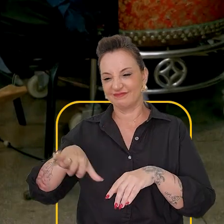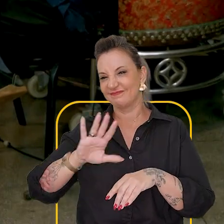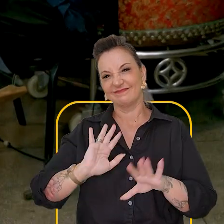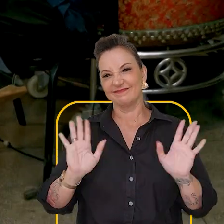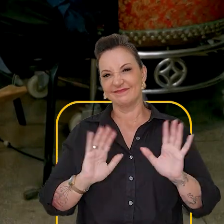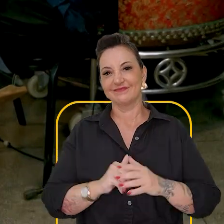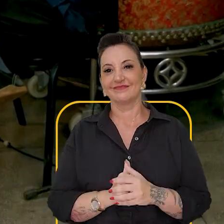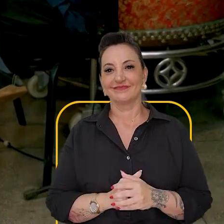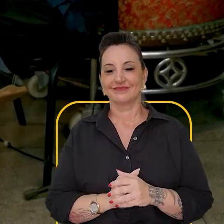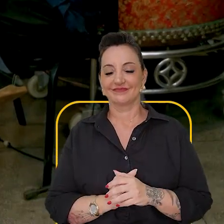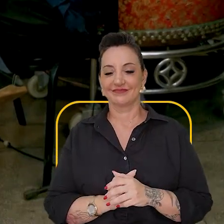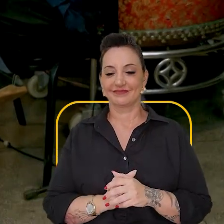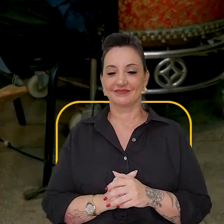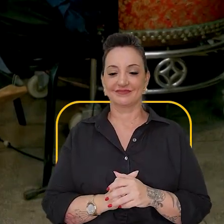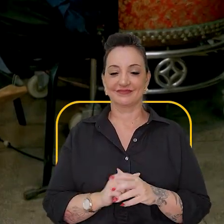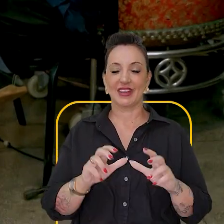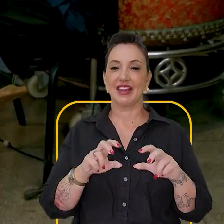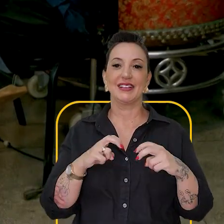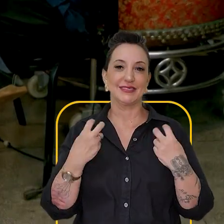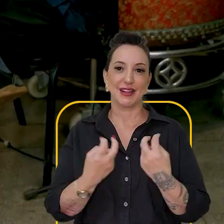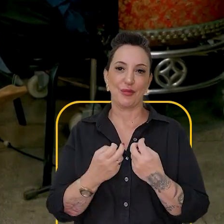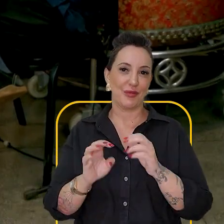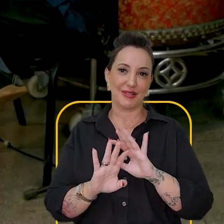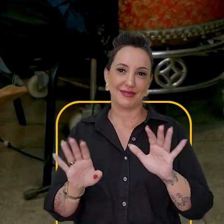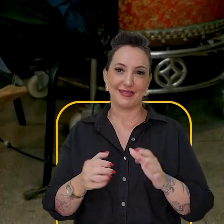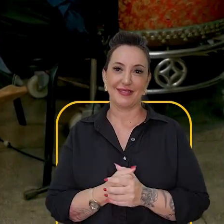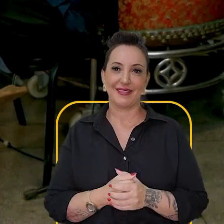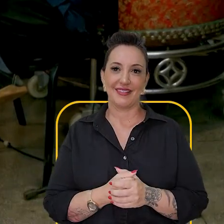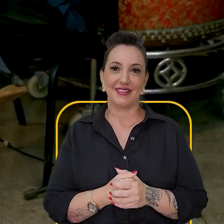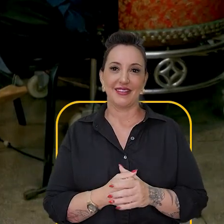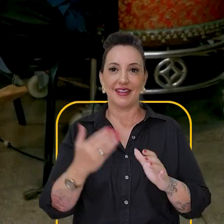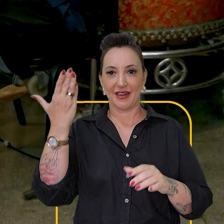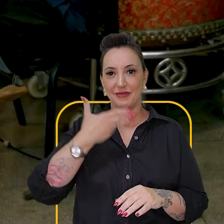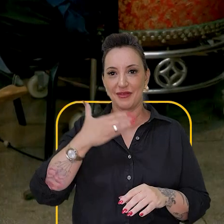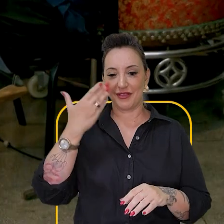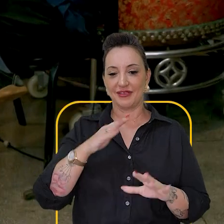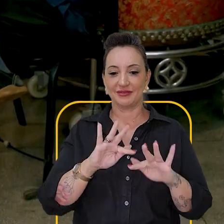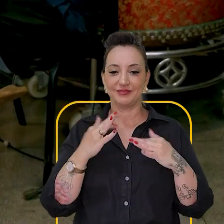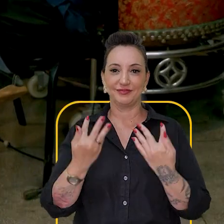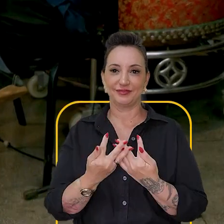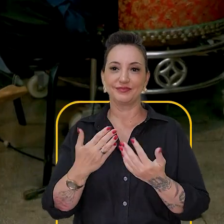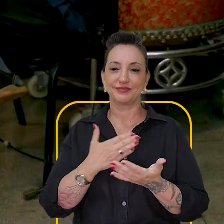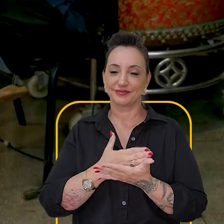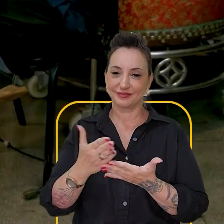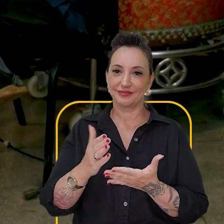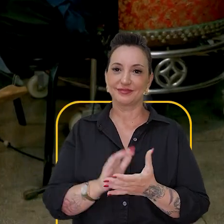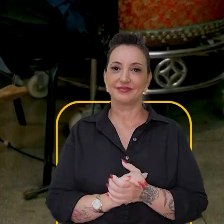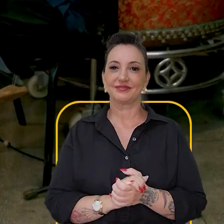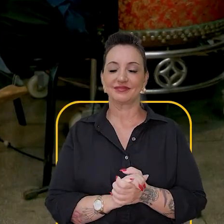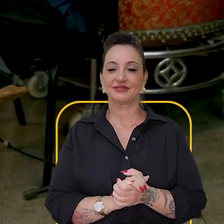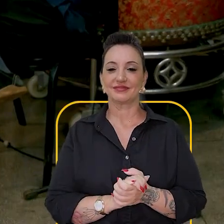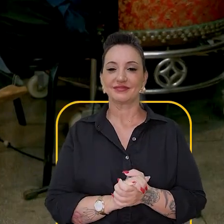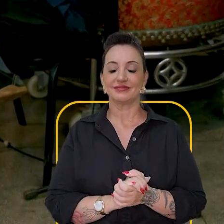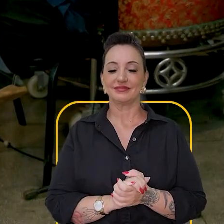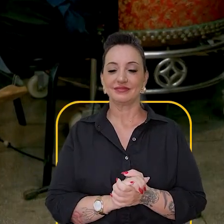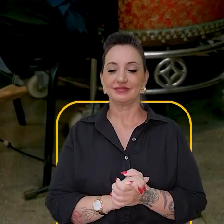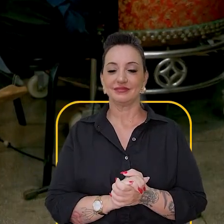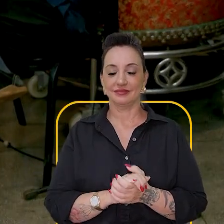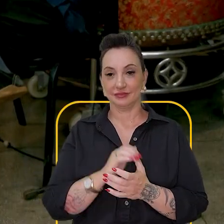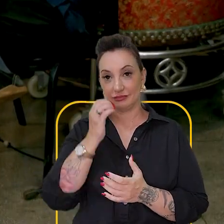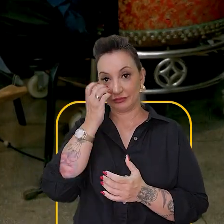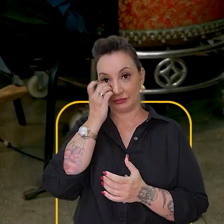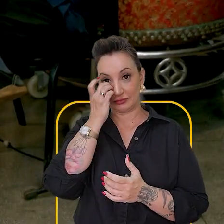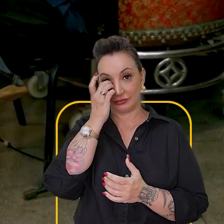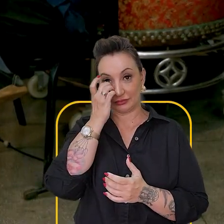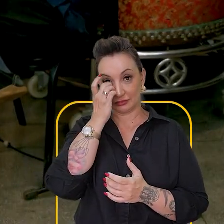perguntando se alguém tinha alguma coisa contra mim eu já treinava com eles fez meio um um um cerimonial Zinho lá né aí me aprovaram